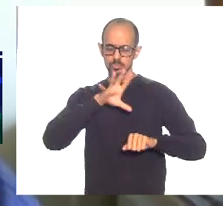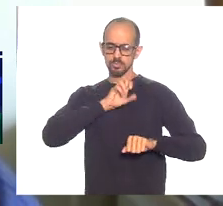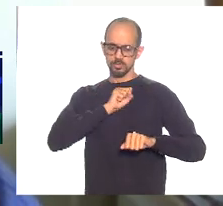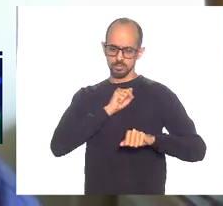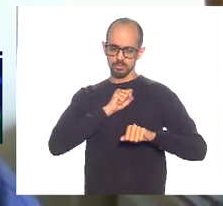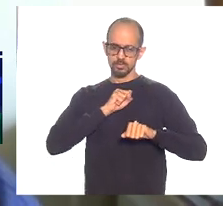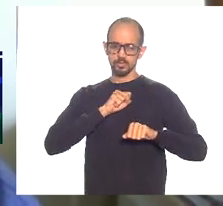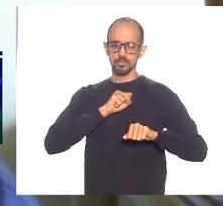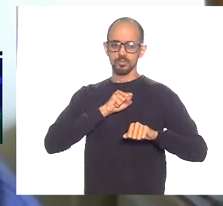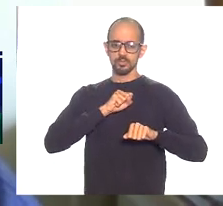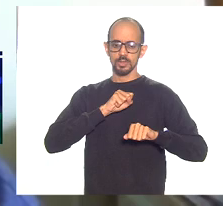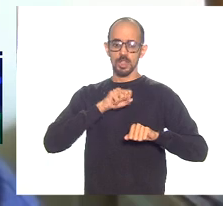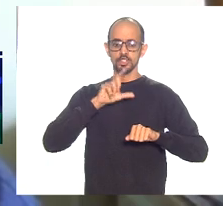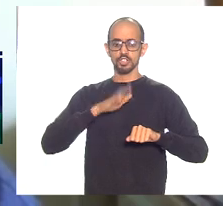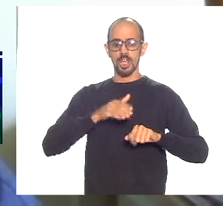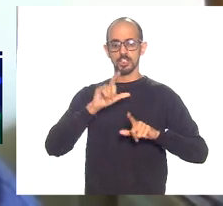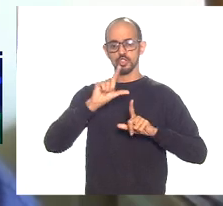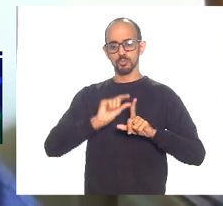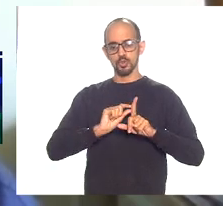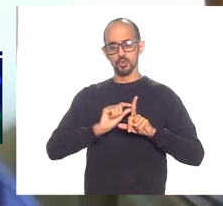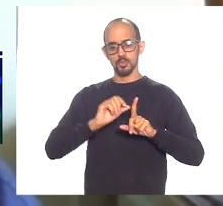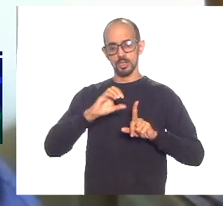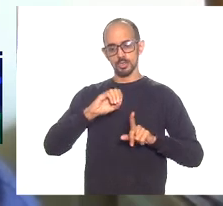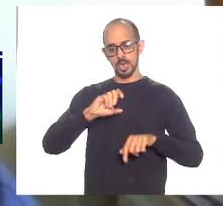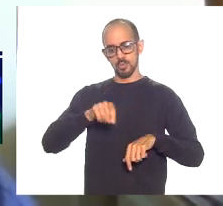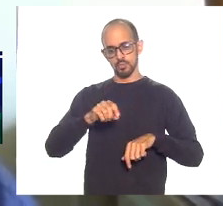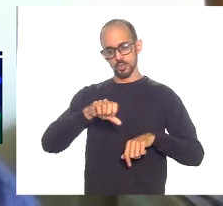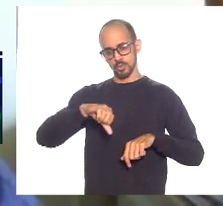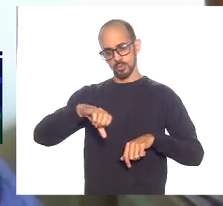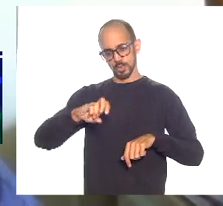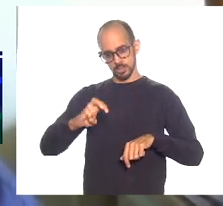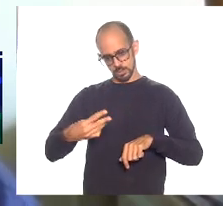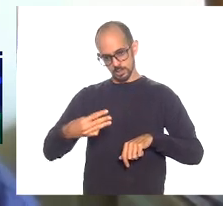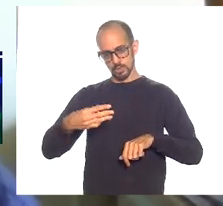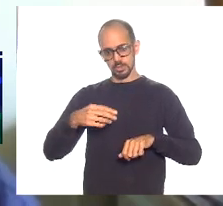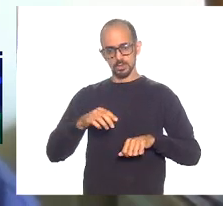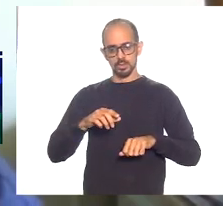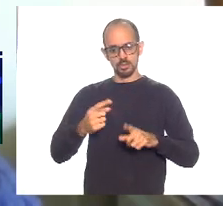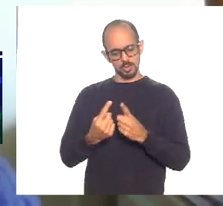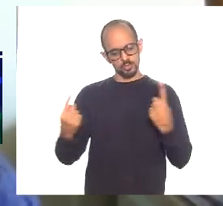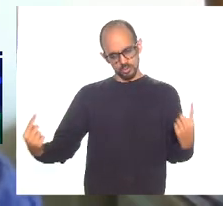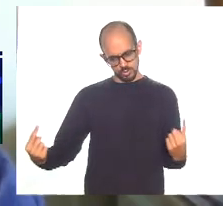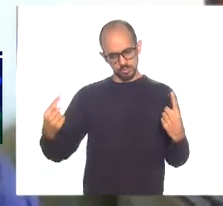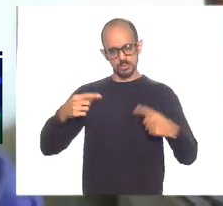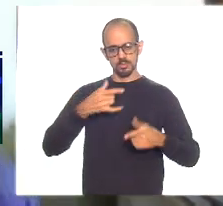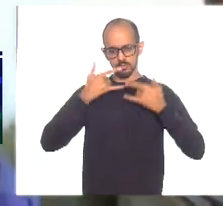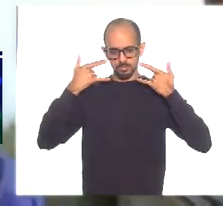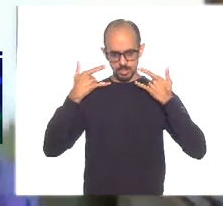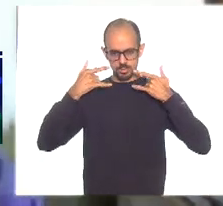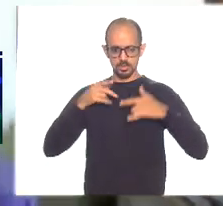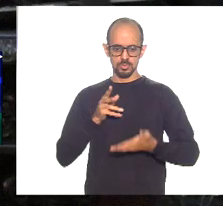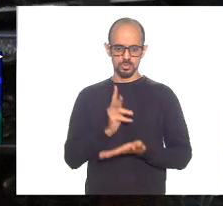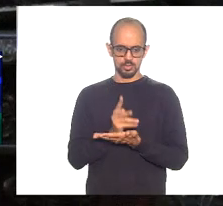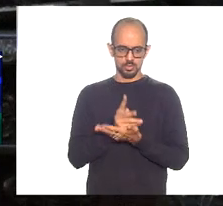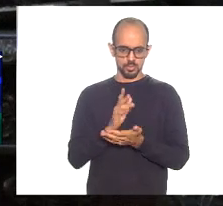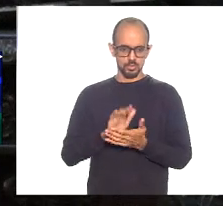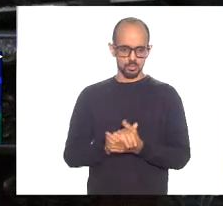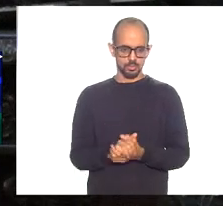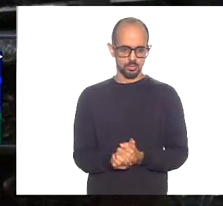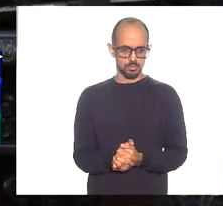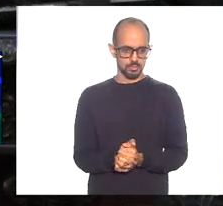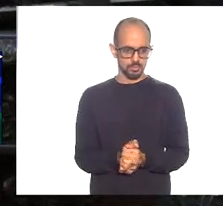caiu para 0 93 te mantém distanciamento margens tá tudo aquilo continua a mesma coisa dotado